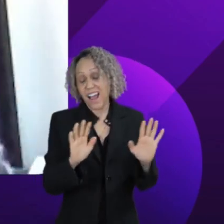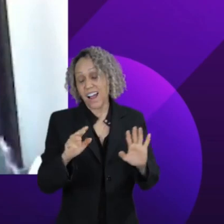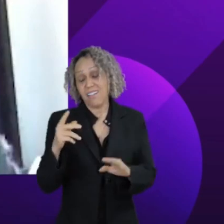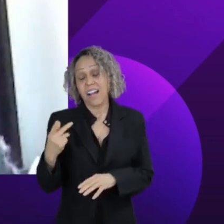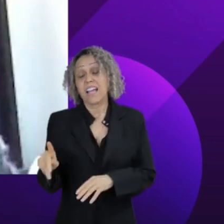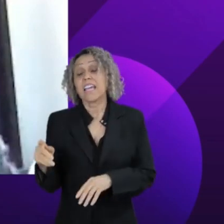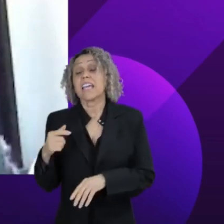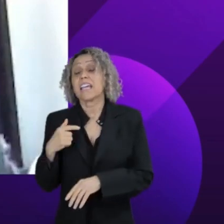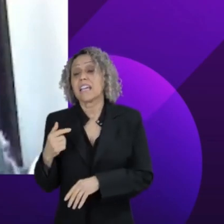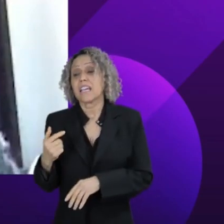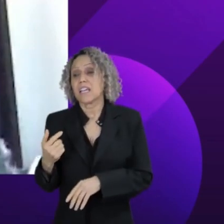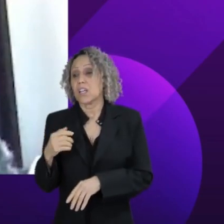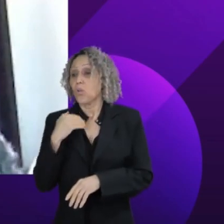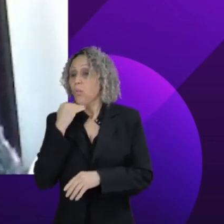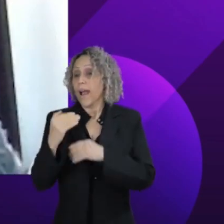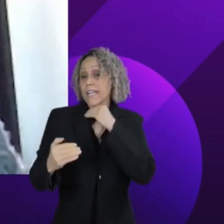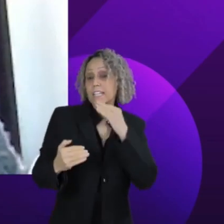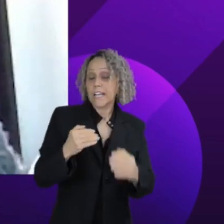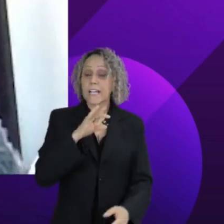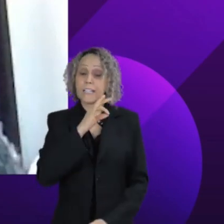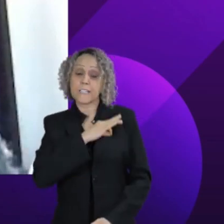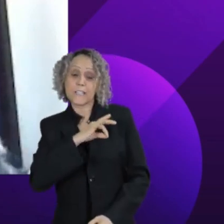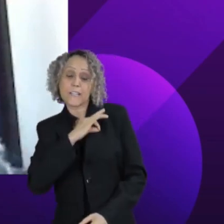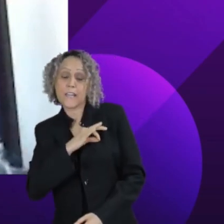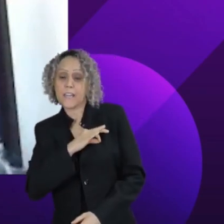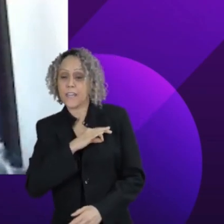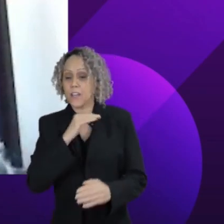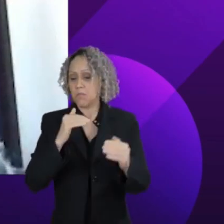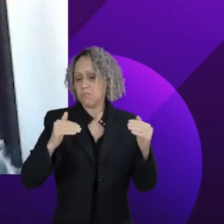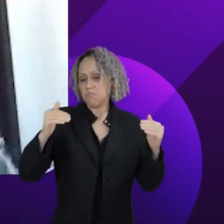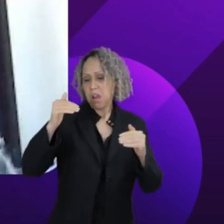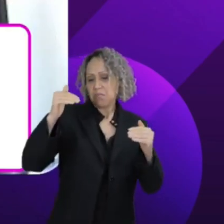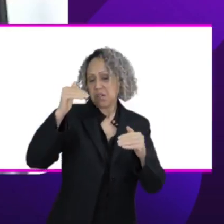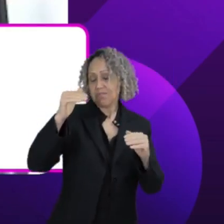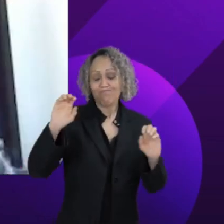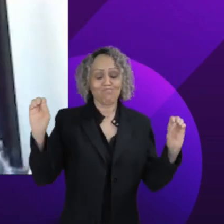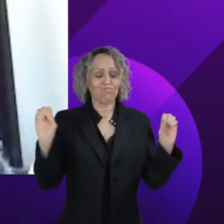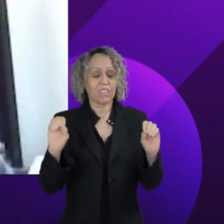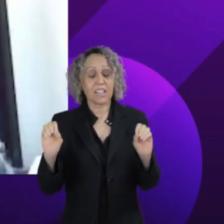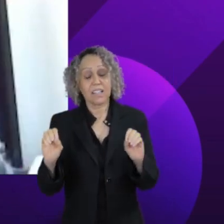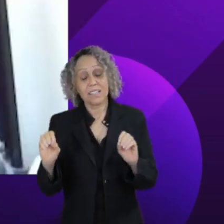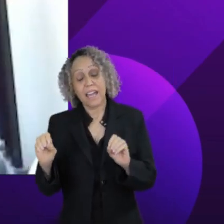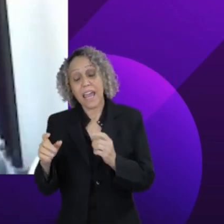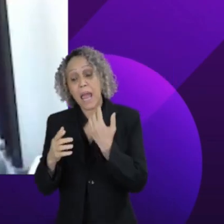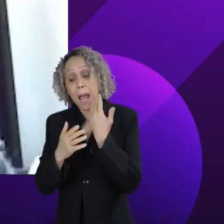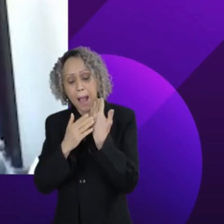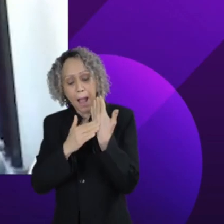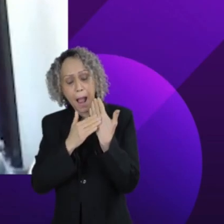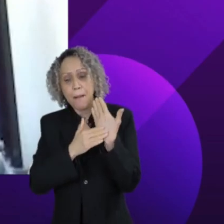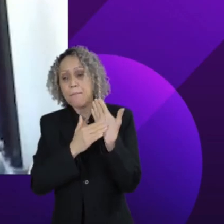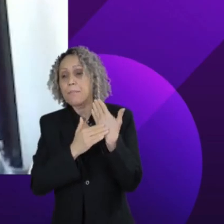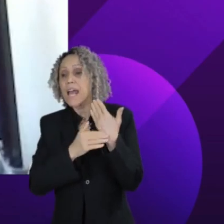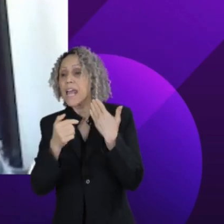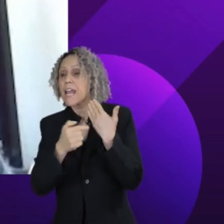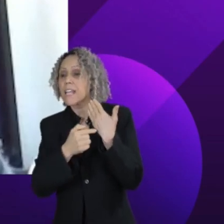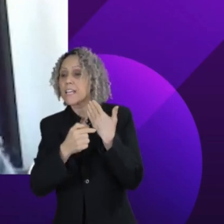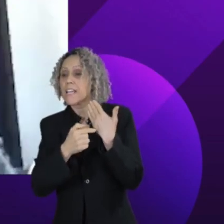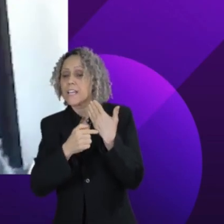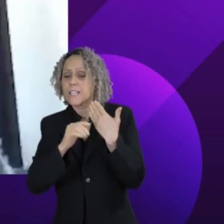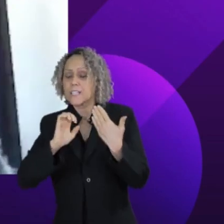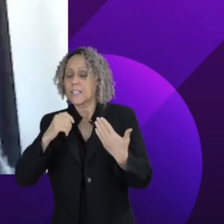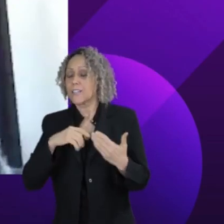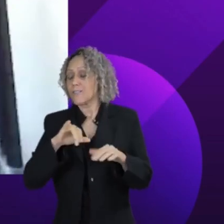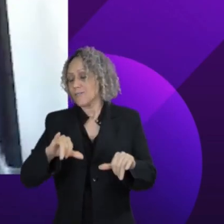importante que as cotas sejam raciais e não sociais. É muito importante fazer essa